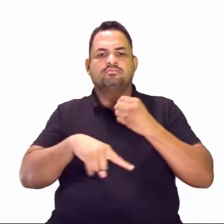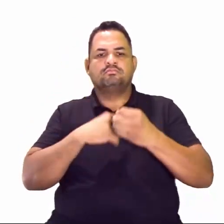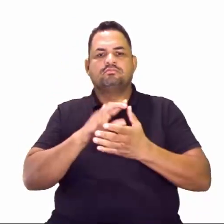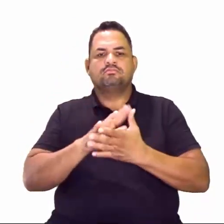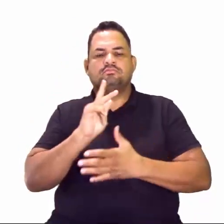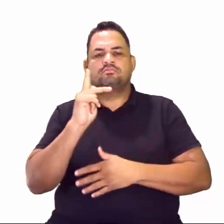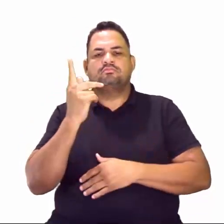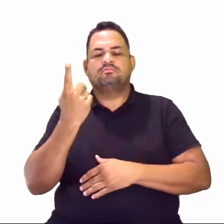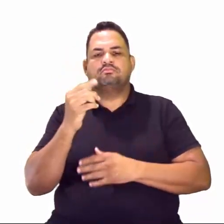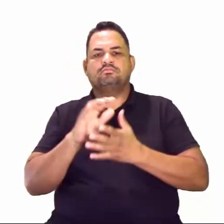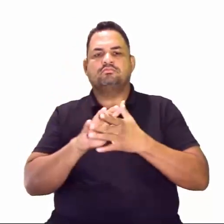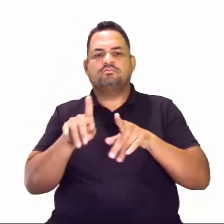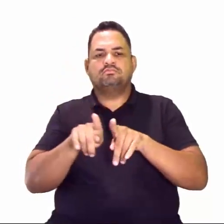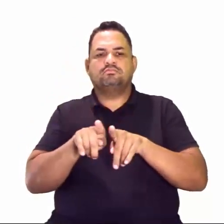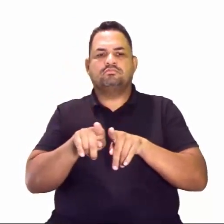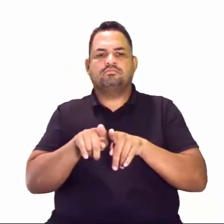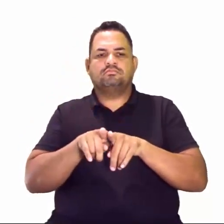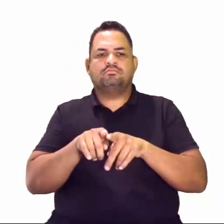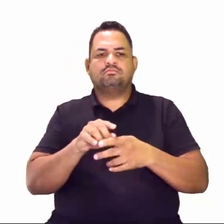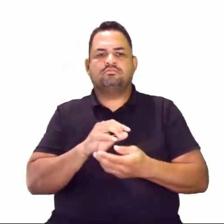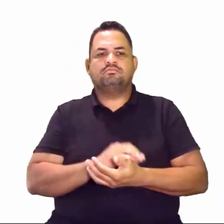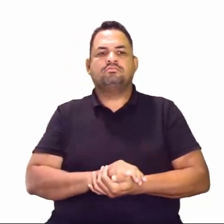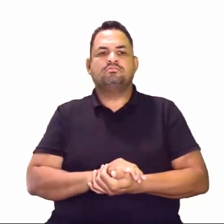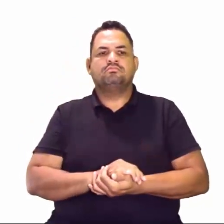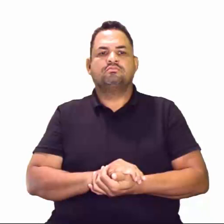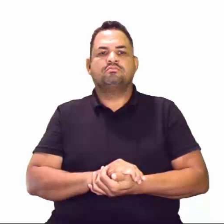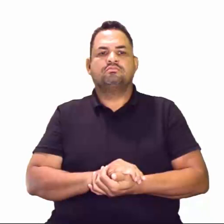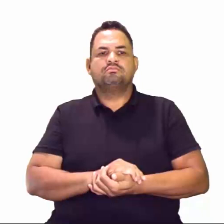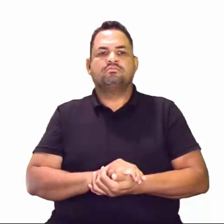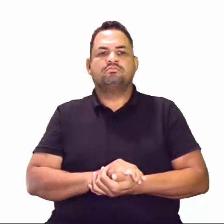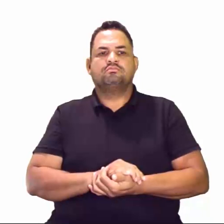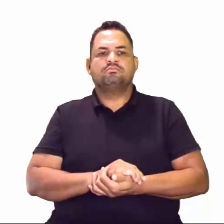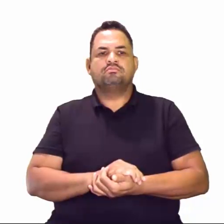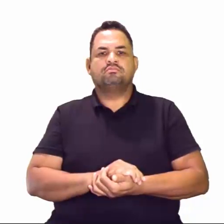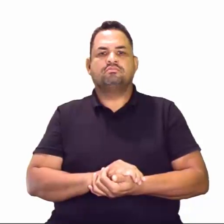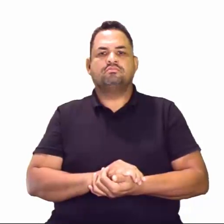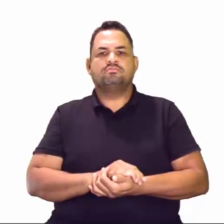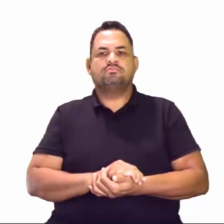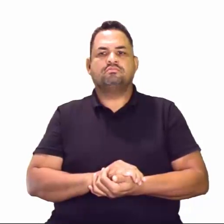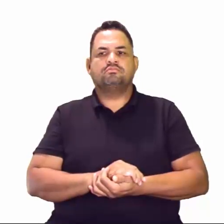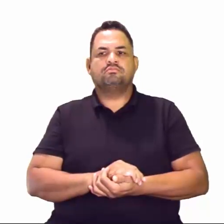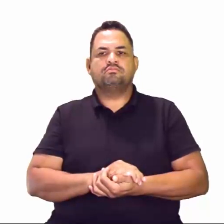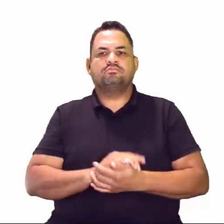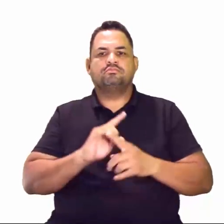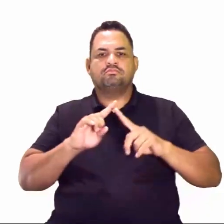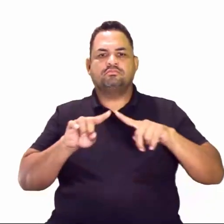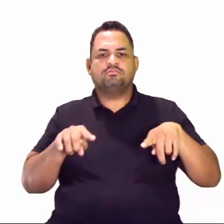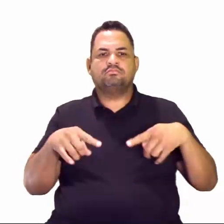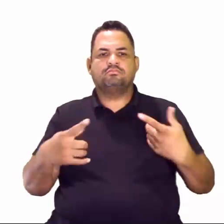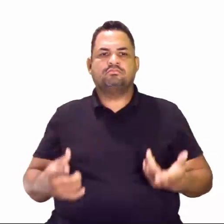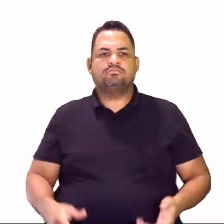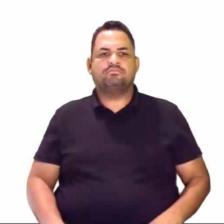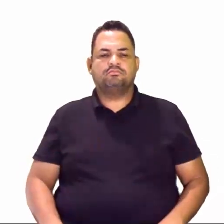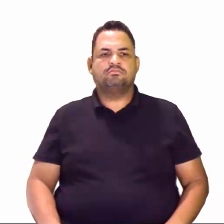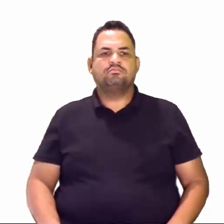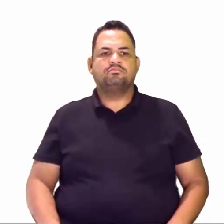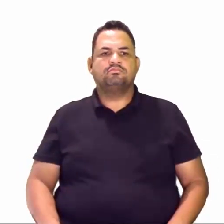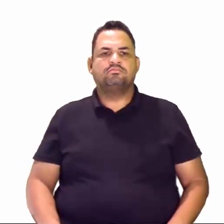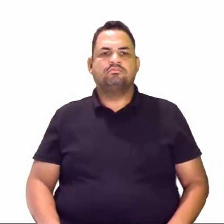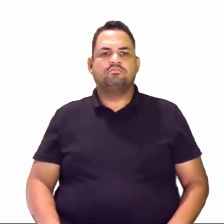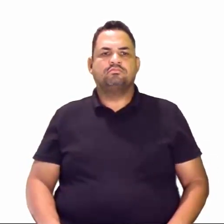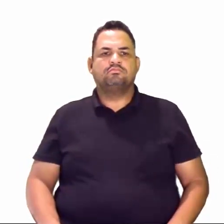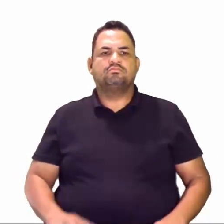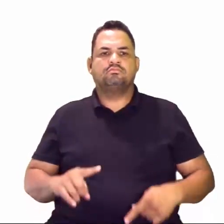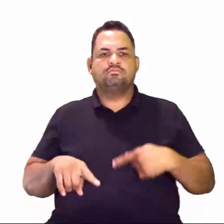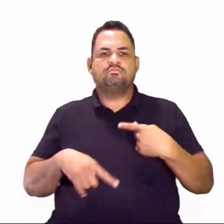oxigênio, existia também, ok? Etc. No entanto,